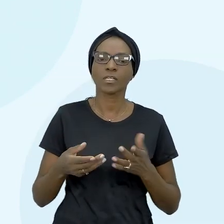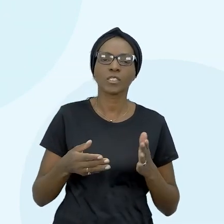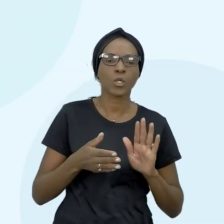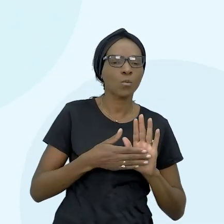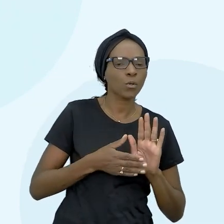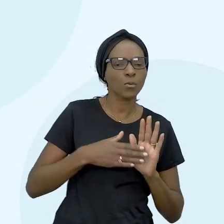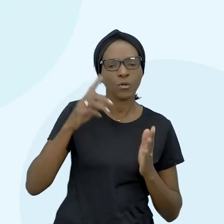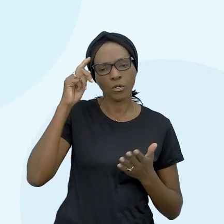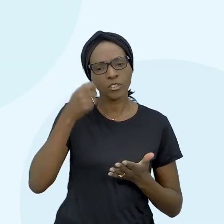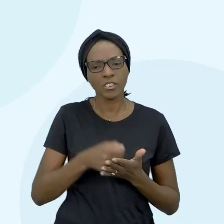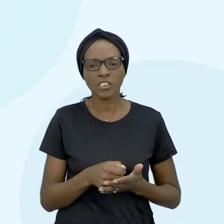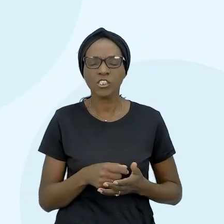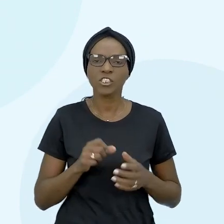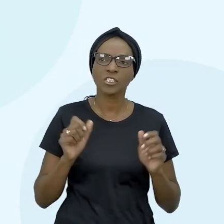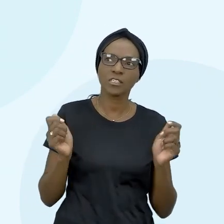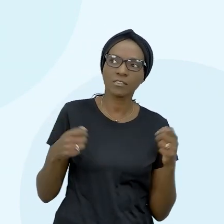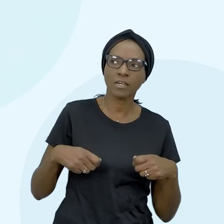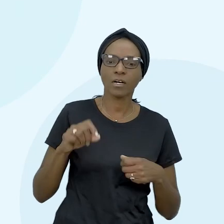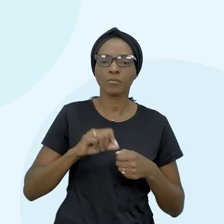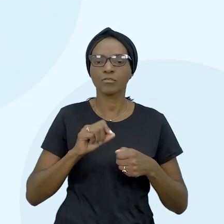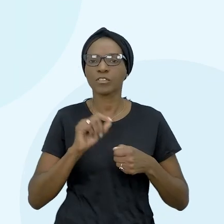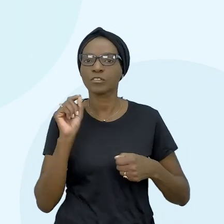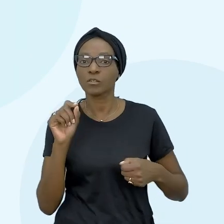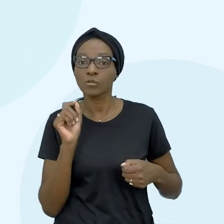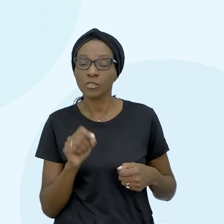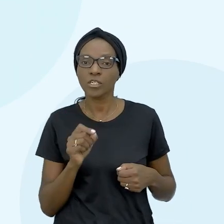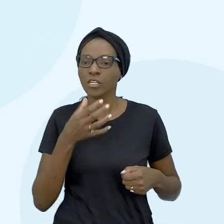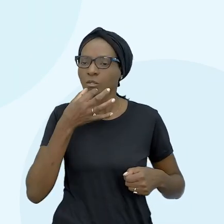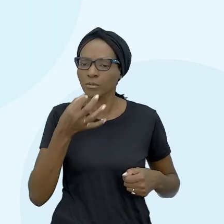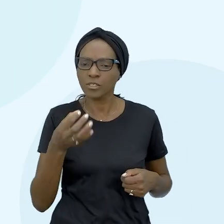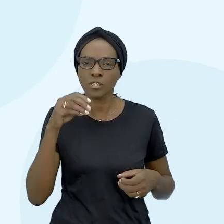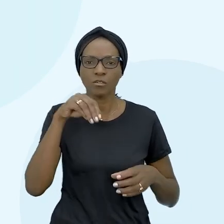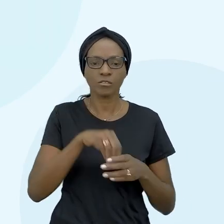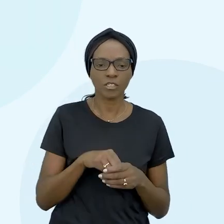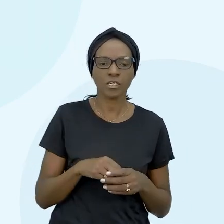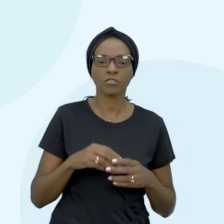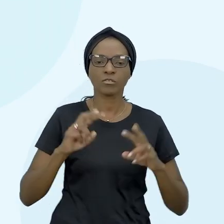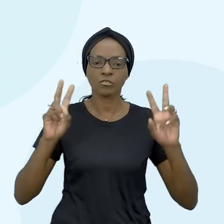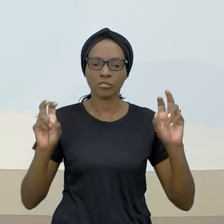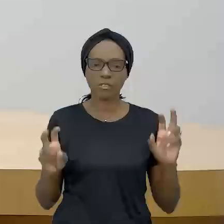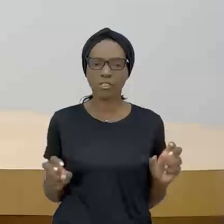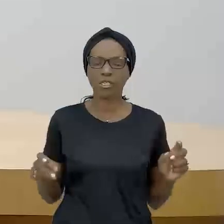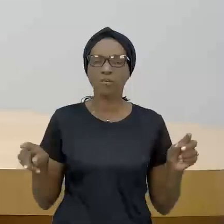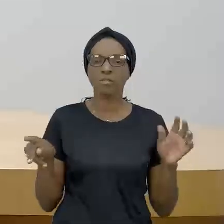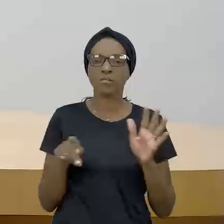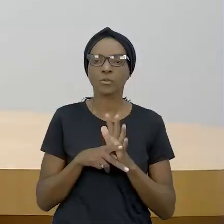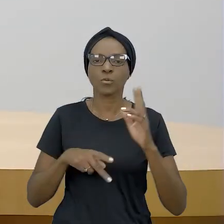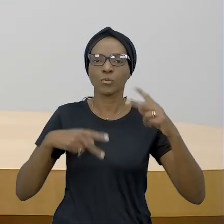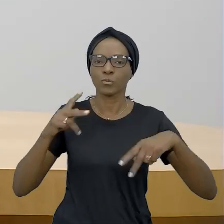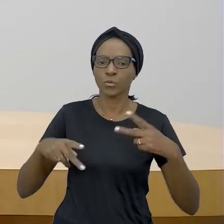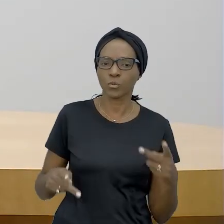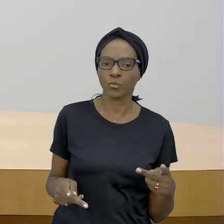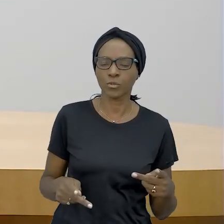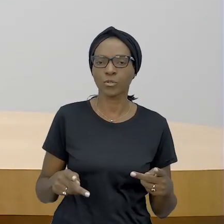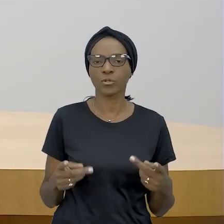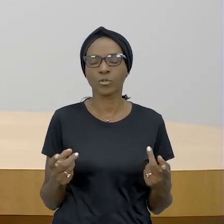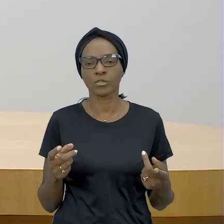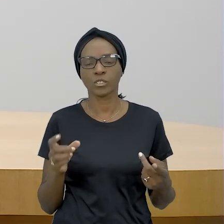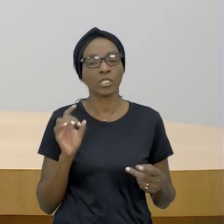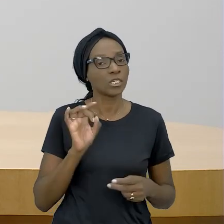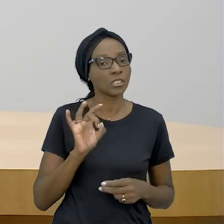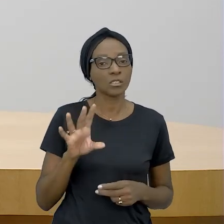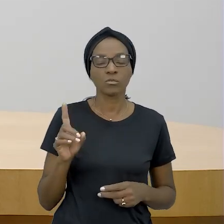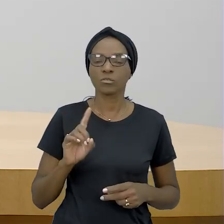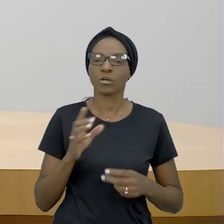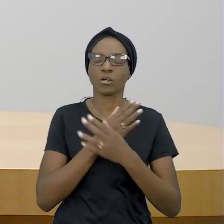de assuntos de interesse público, como, por exemplo, mas não somente, a questão do desemprego. É importante também